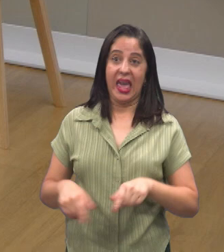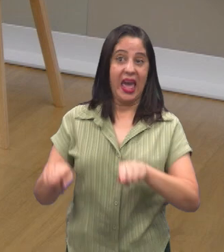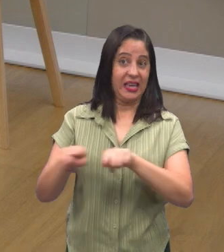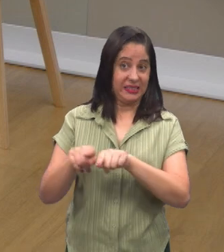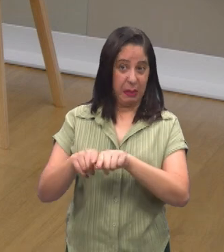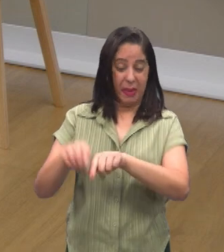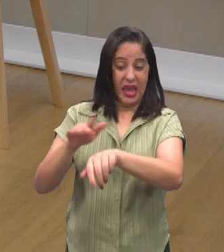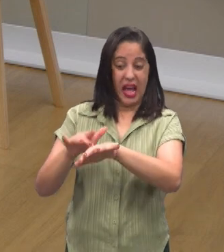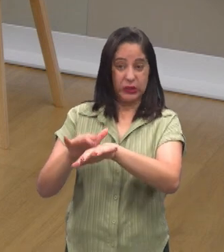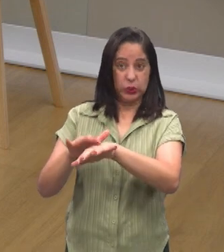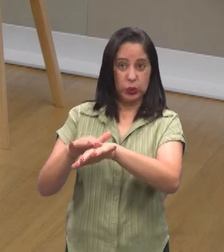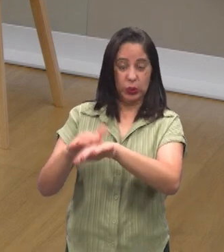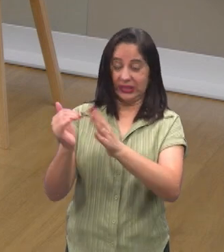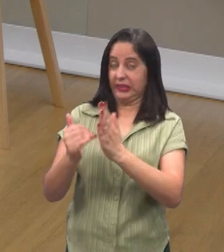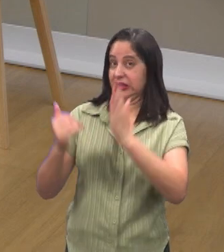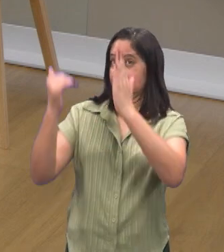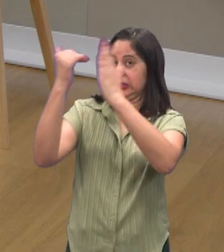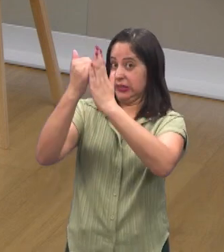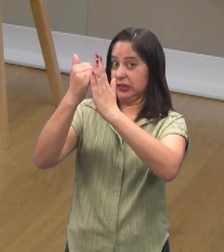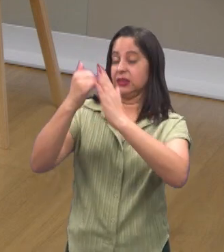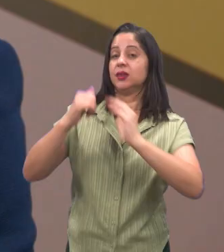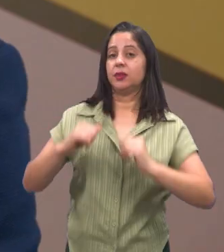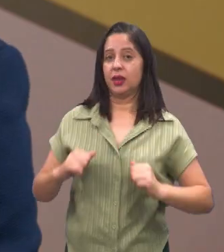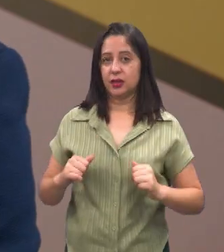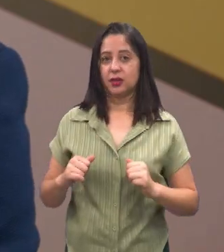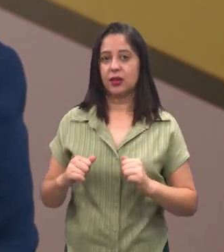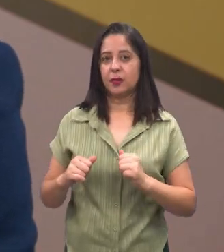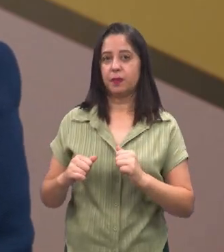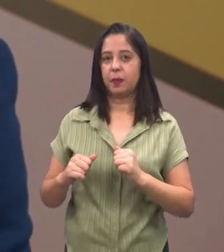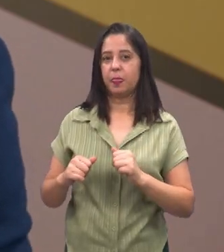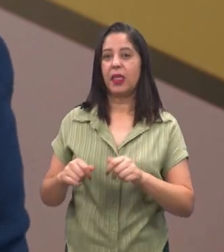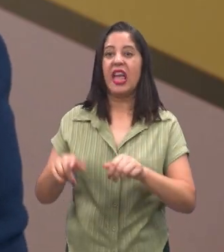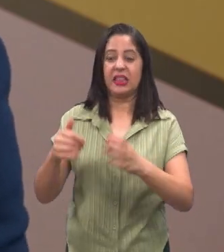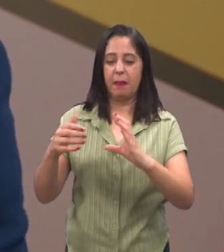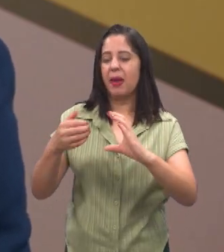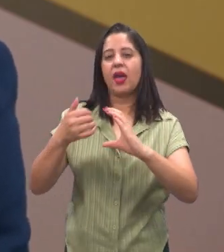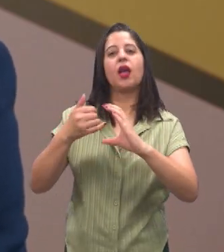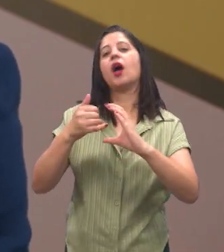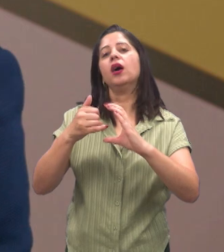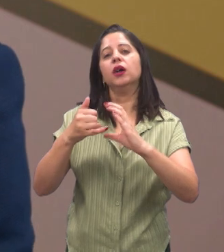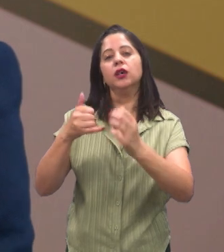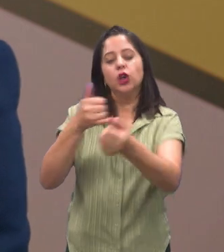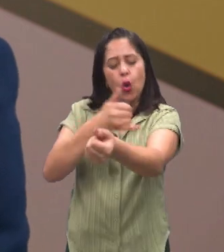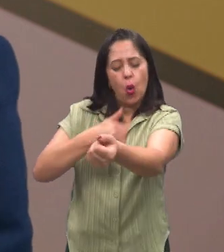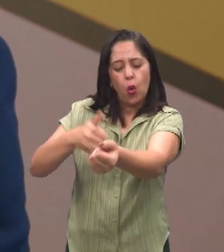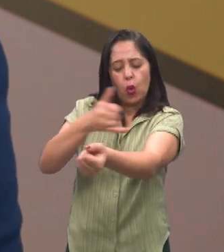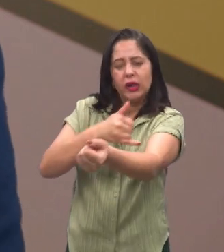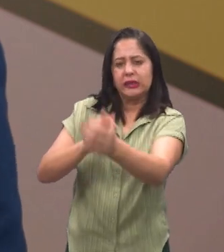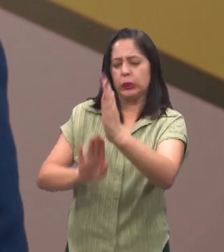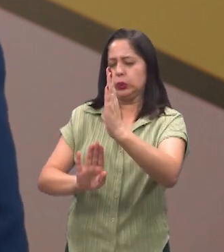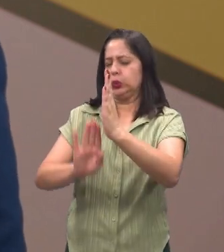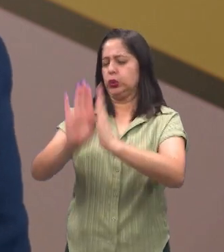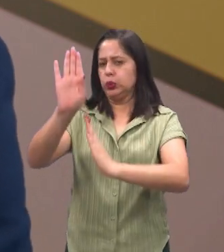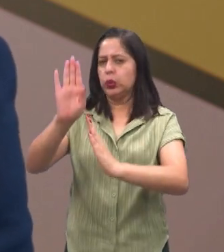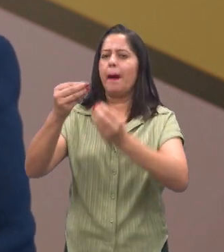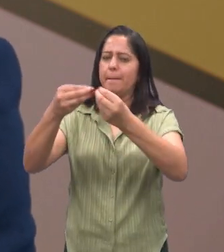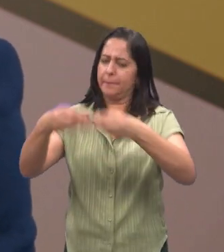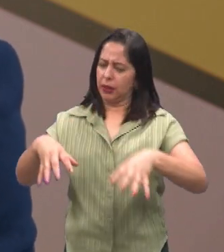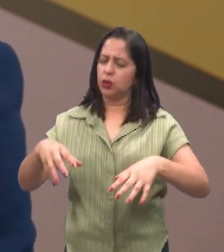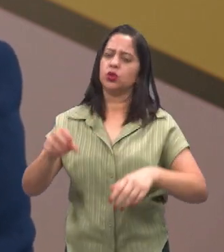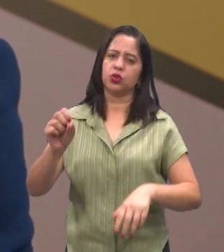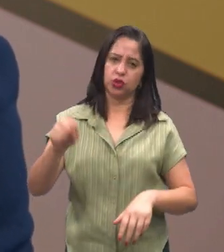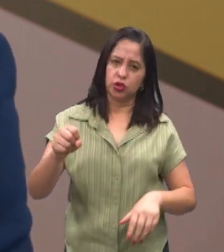como o excesso de colesterol, de LDL colesterol por um excesso de gordura saturada, que alguma pessoa pode ter uma absorção maior